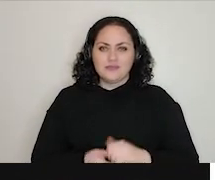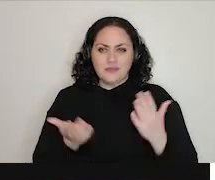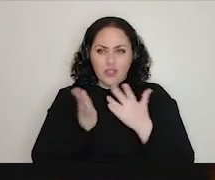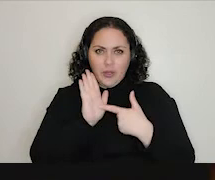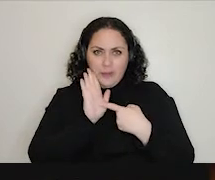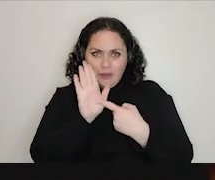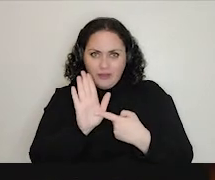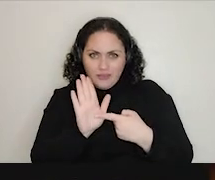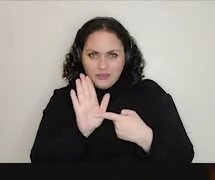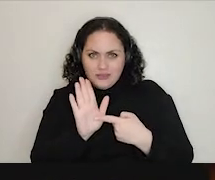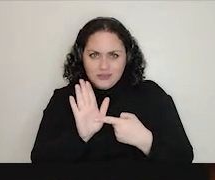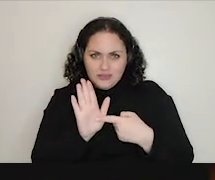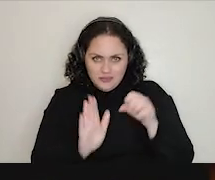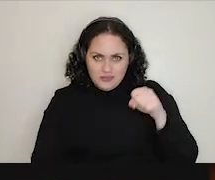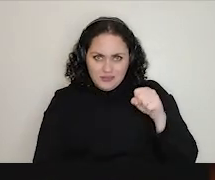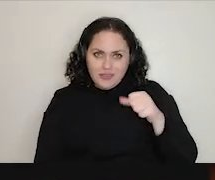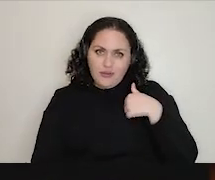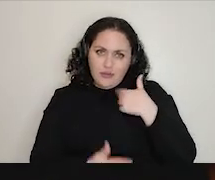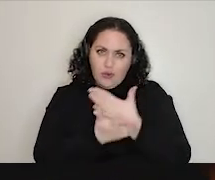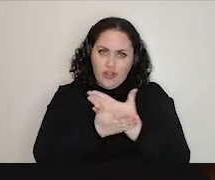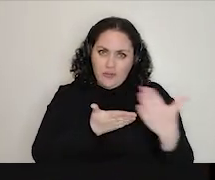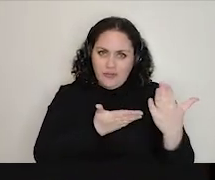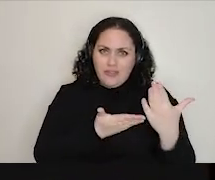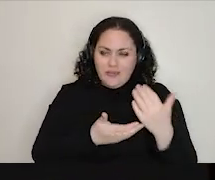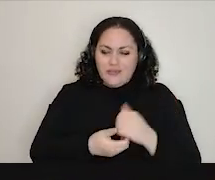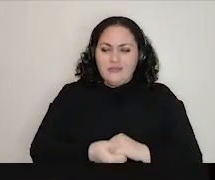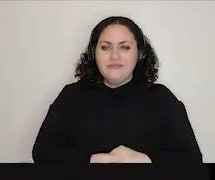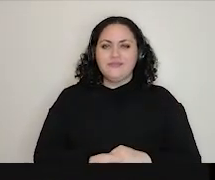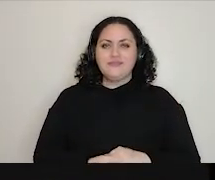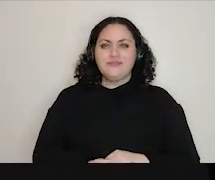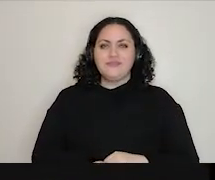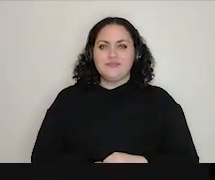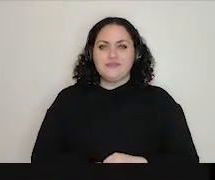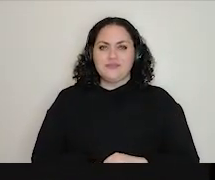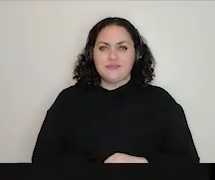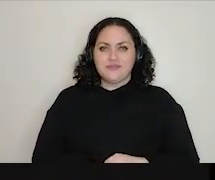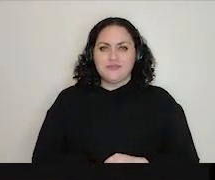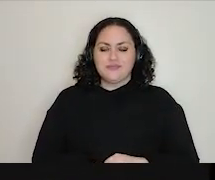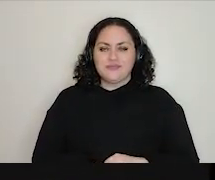Apareceu agora aí para vocês, né? Deixa eu iniciar, então.